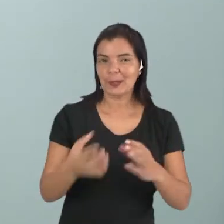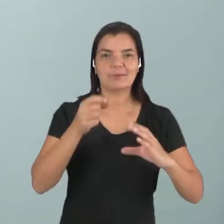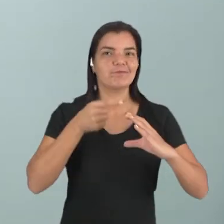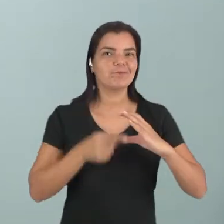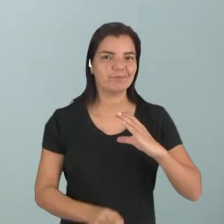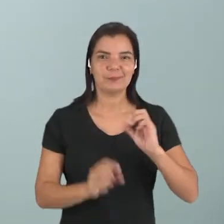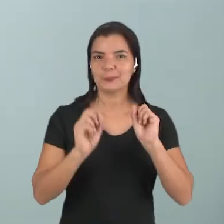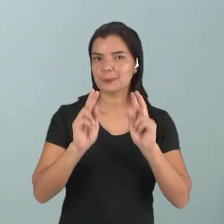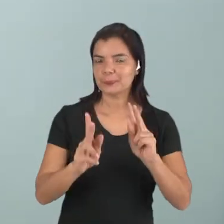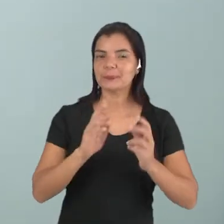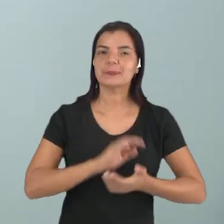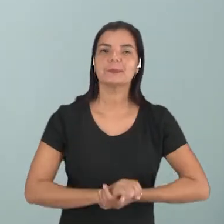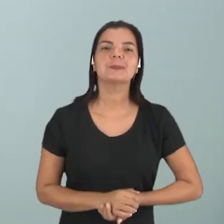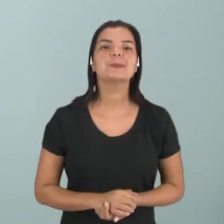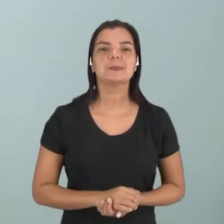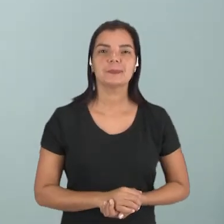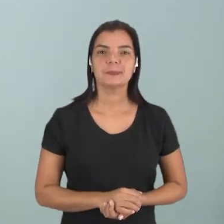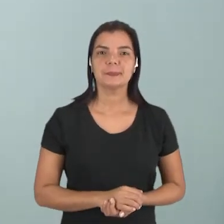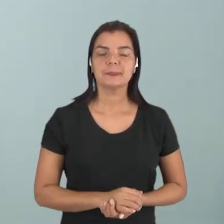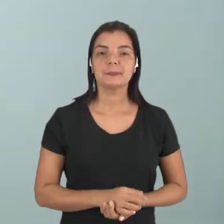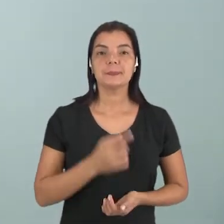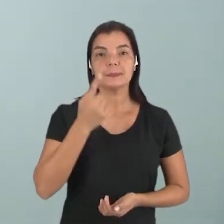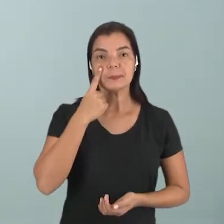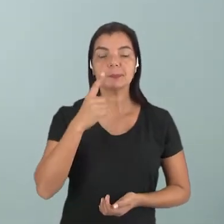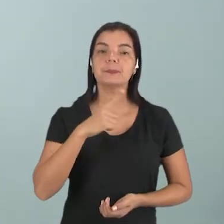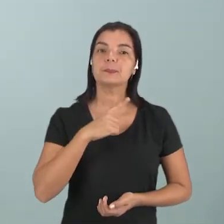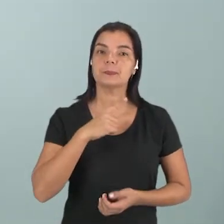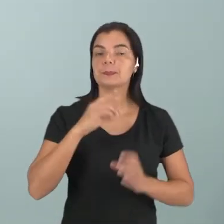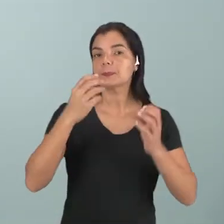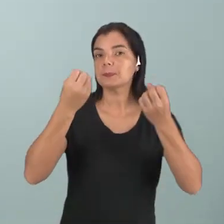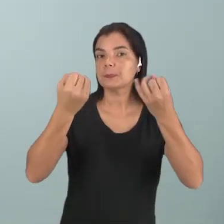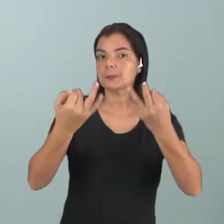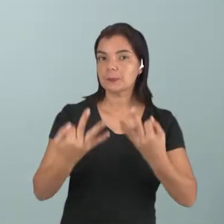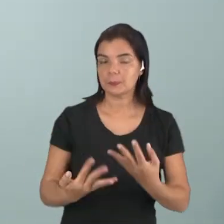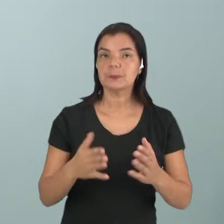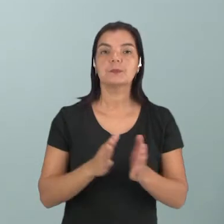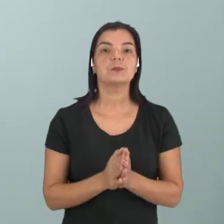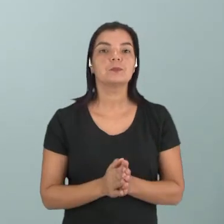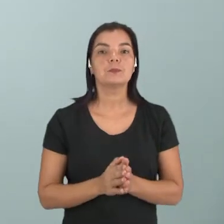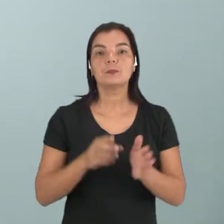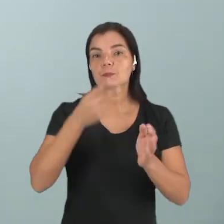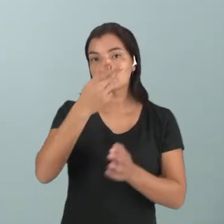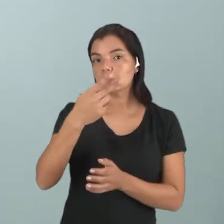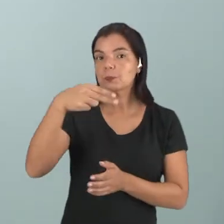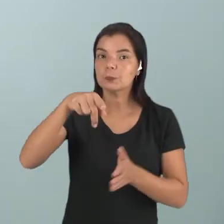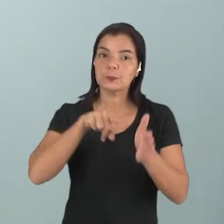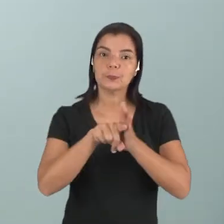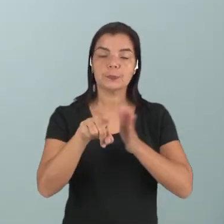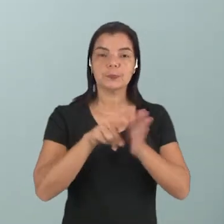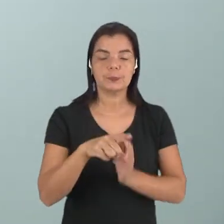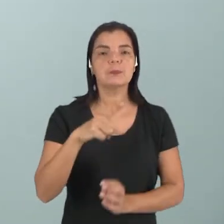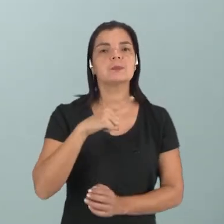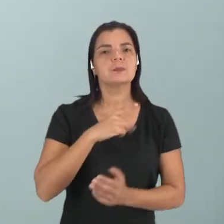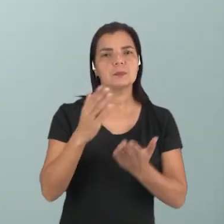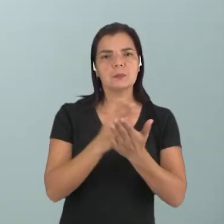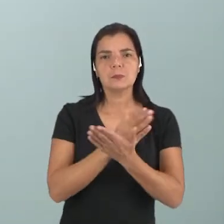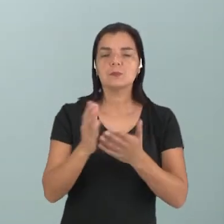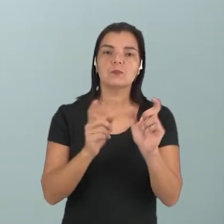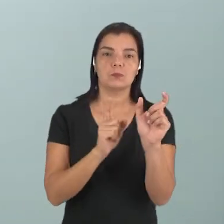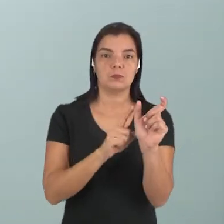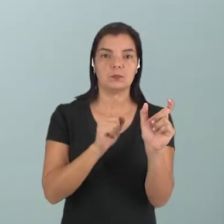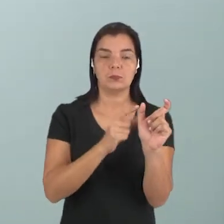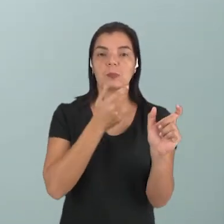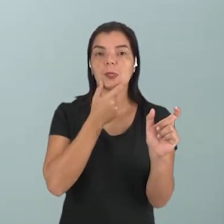sobre isso, ok? Então nós temos aqui a definição dos interrogative pronouns. Existem algumas palavras na